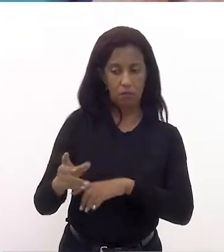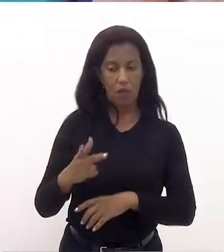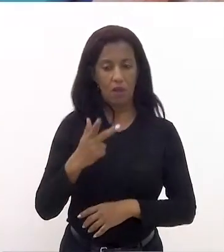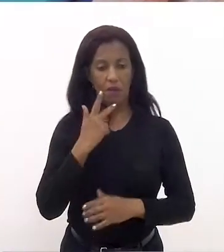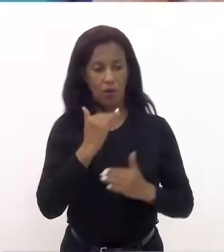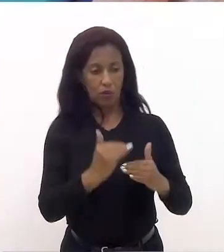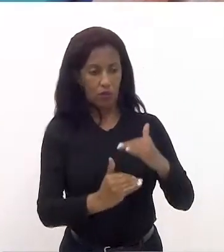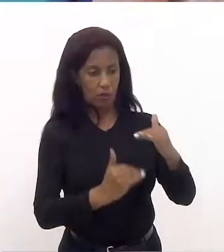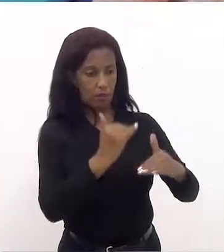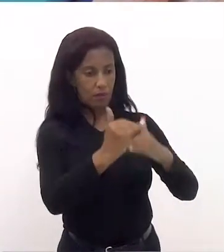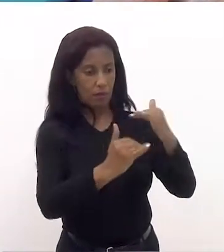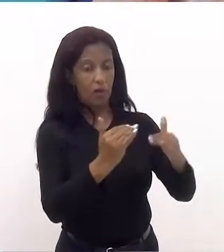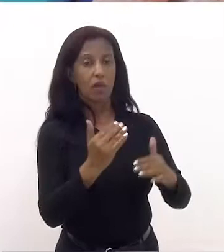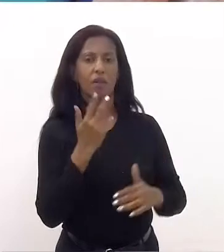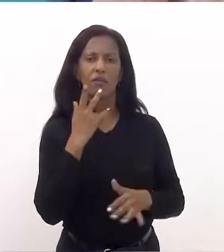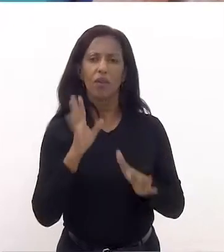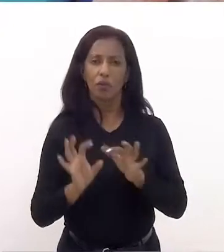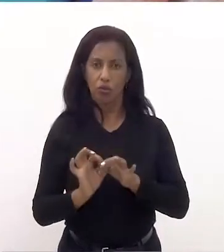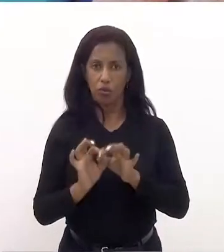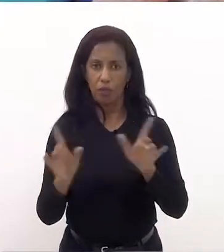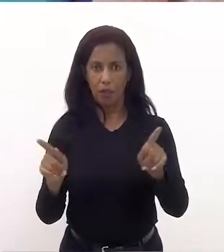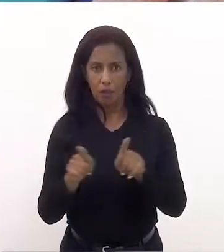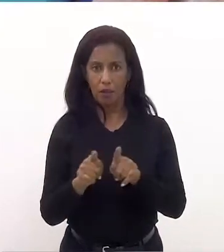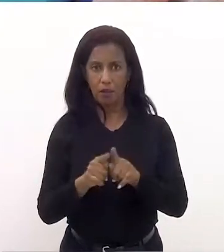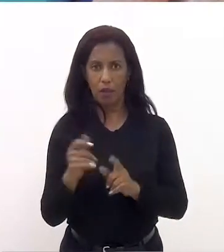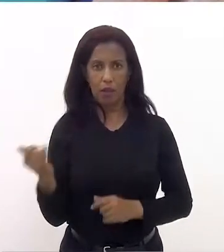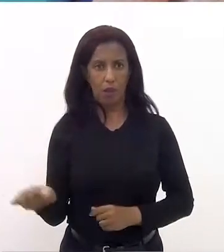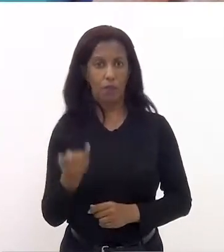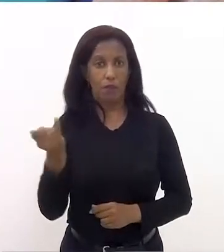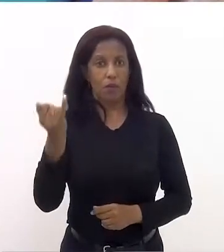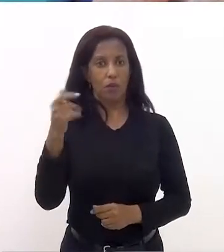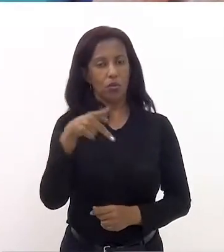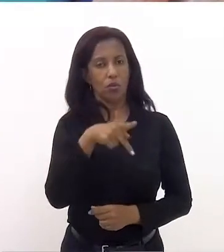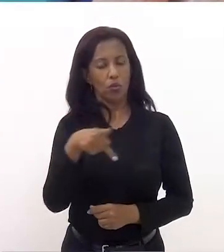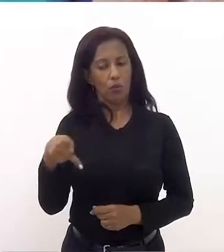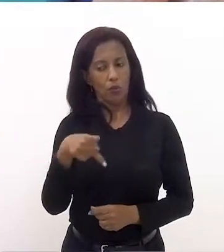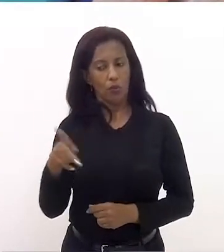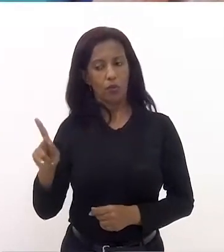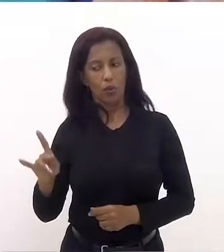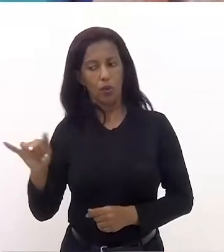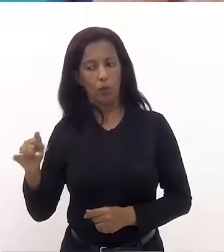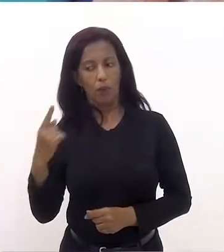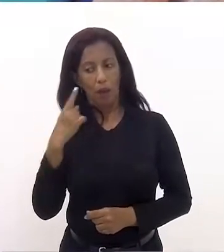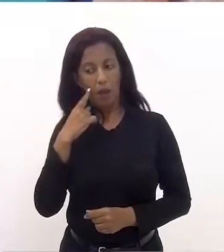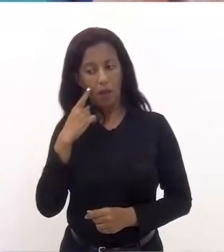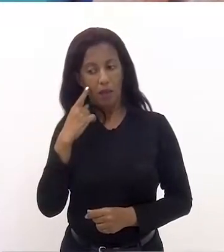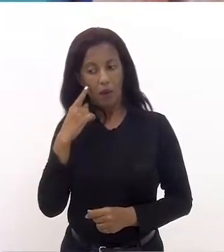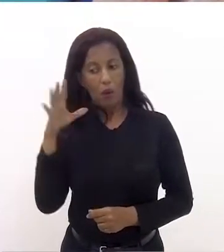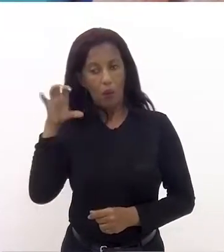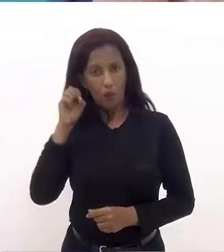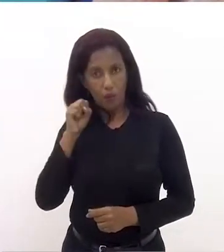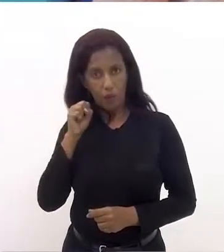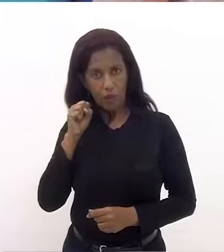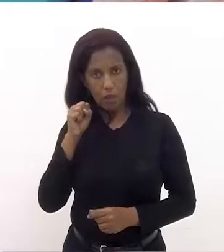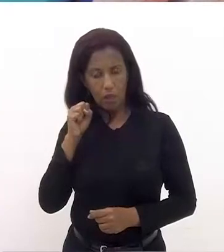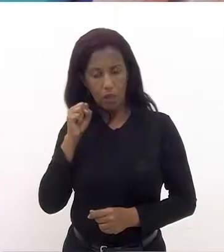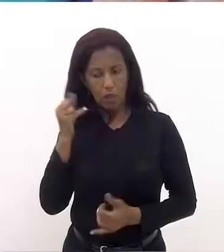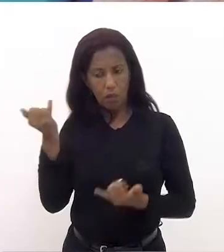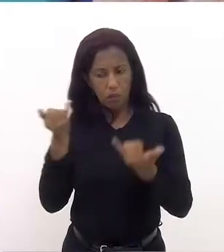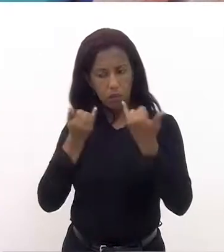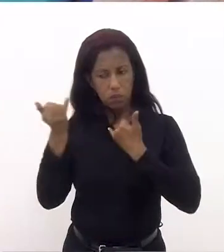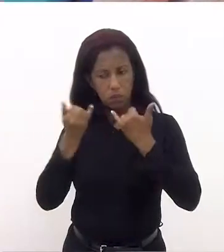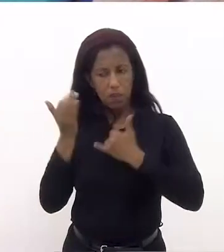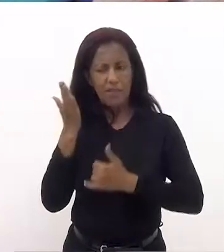disciplina, você falou de amadurecer e você falou de liberdade também, que é muito importante, do professor e do pai ouvir aquela criança,